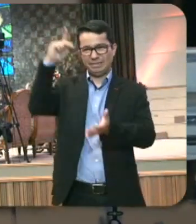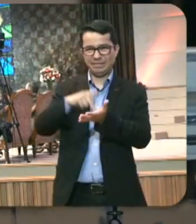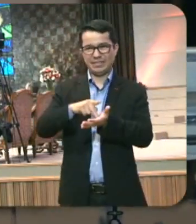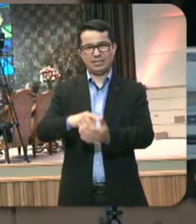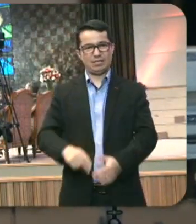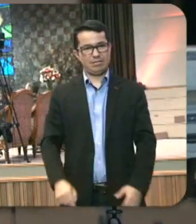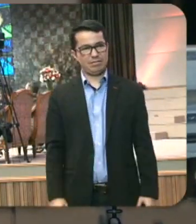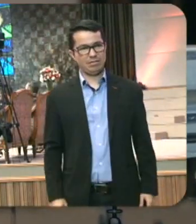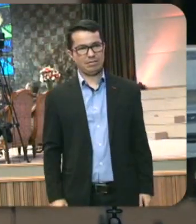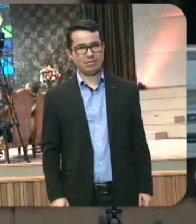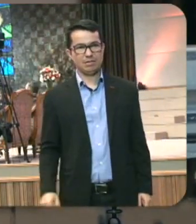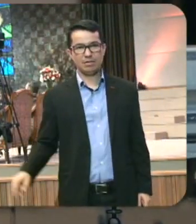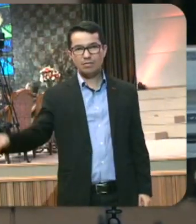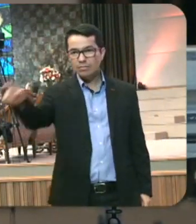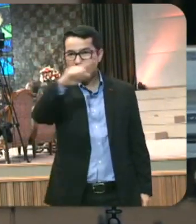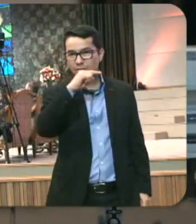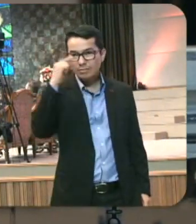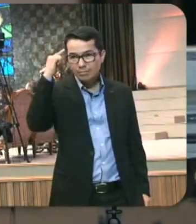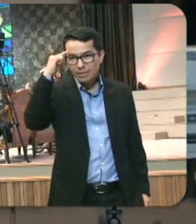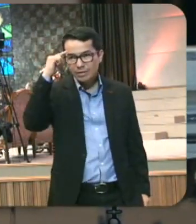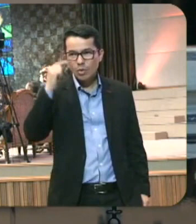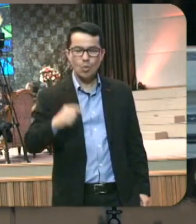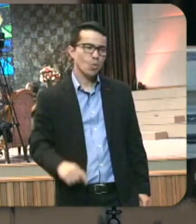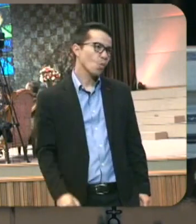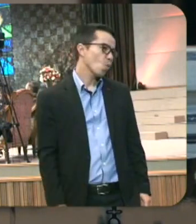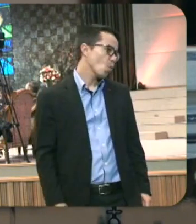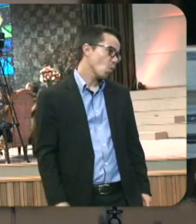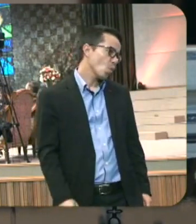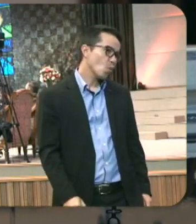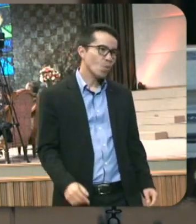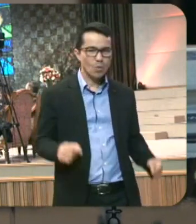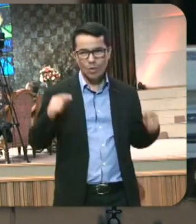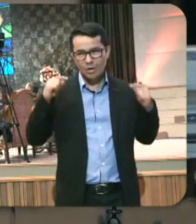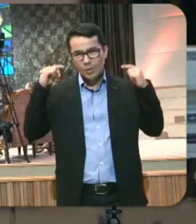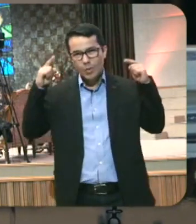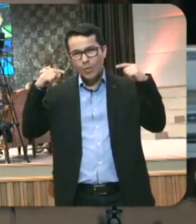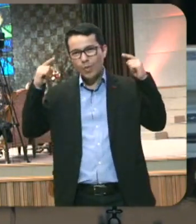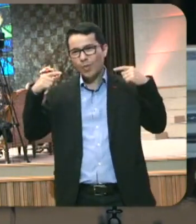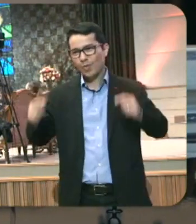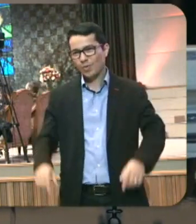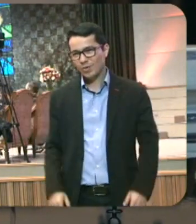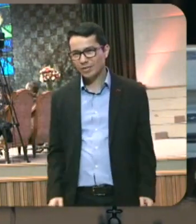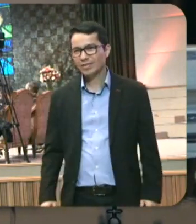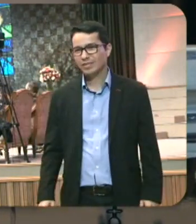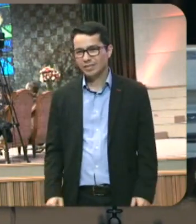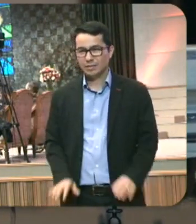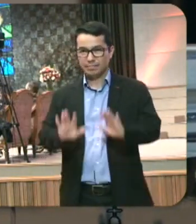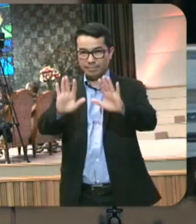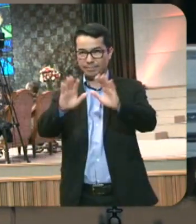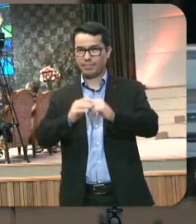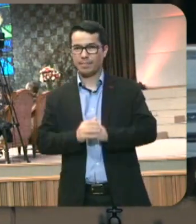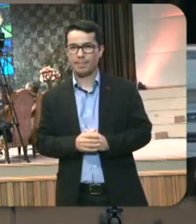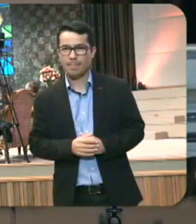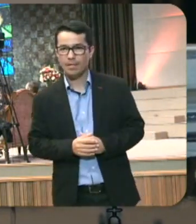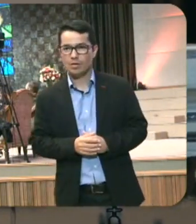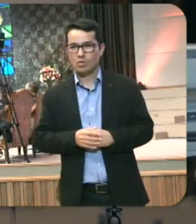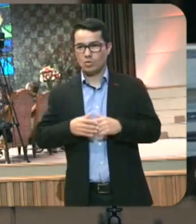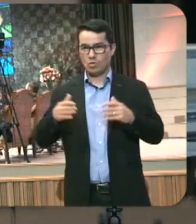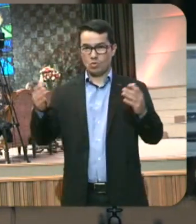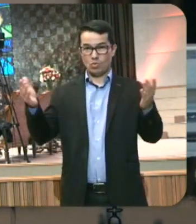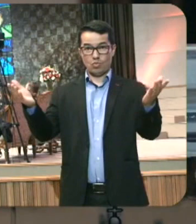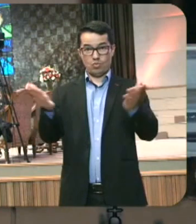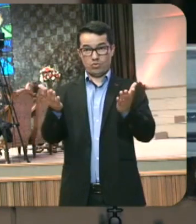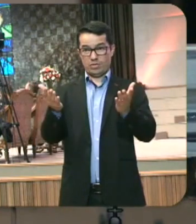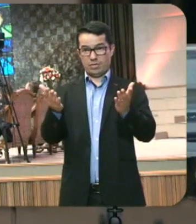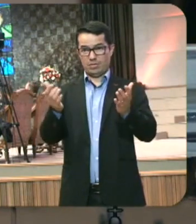para pensar. Eu vou dizer para você, para muita gente hoje, pregar uma